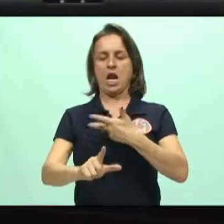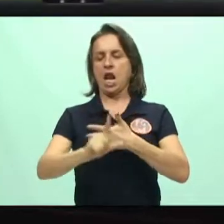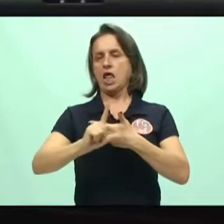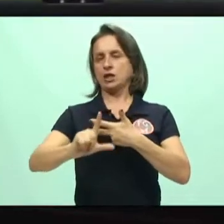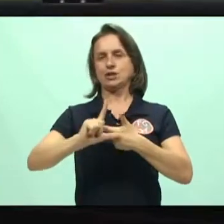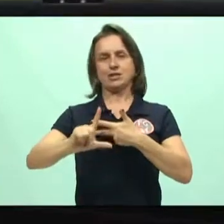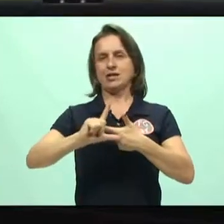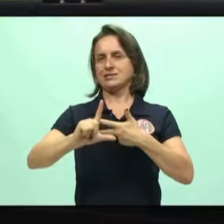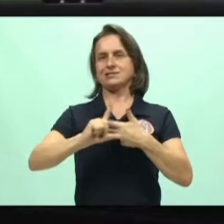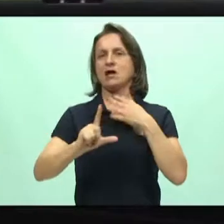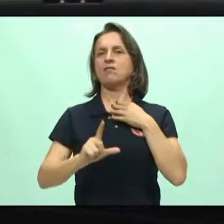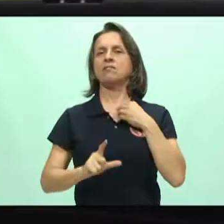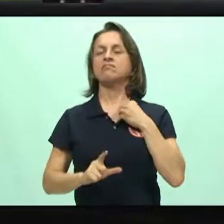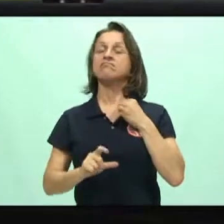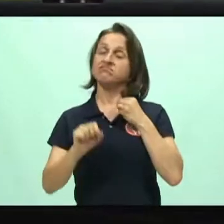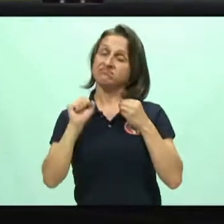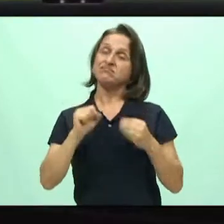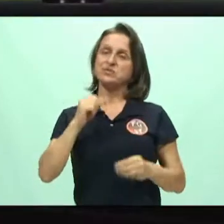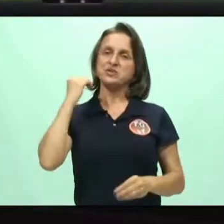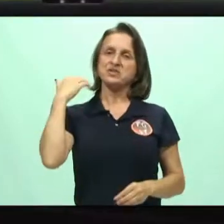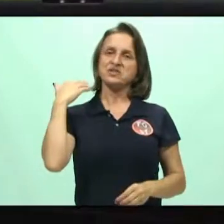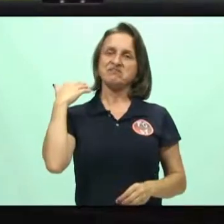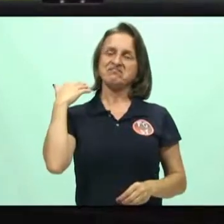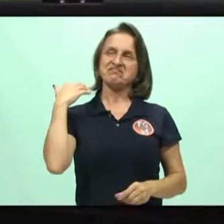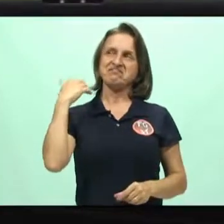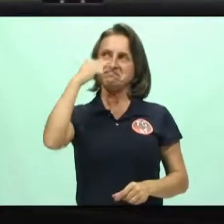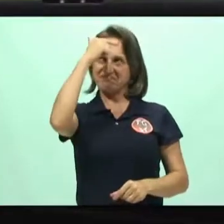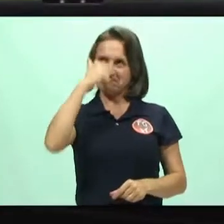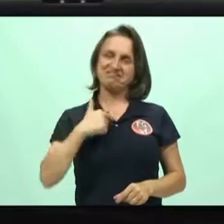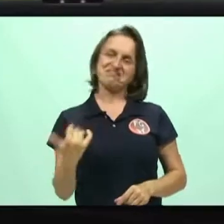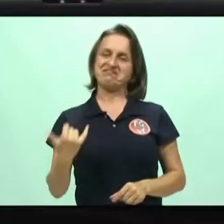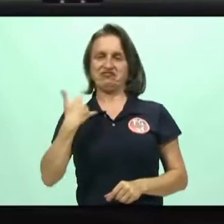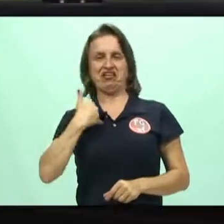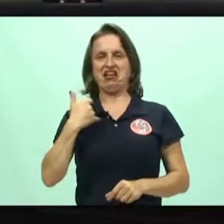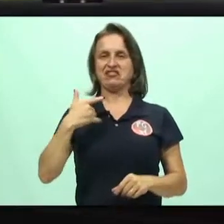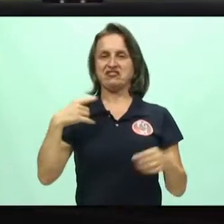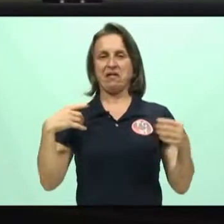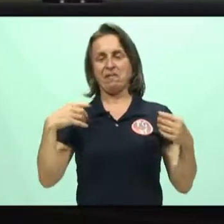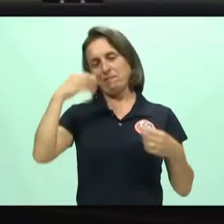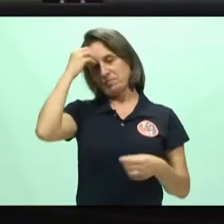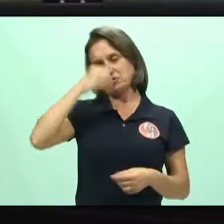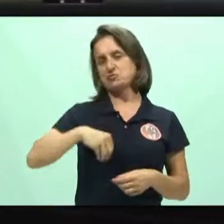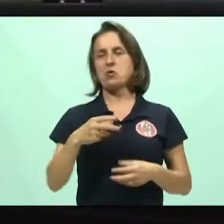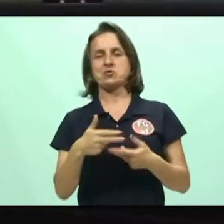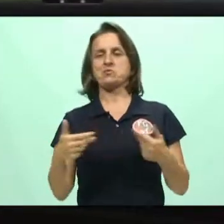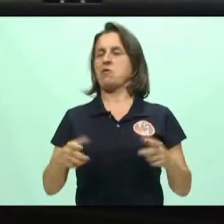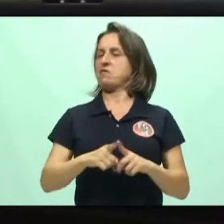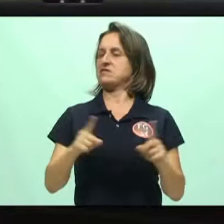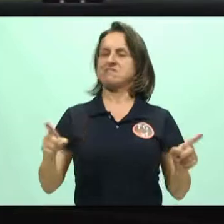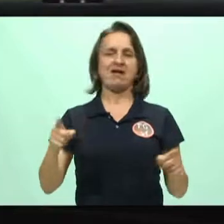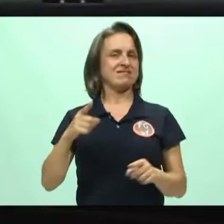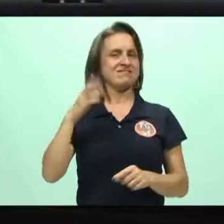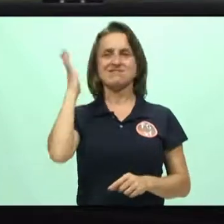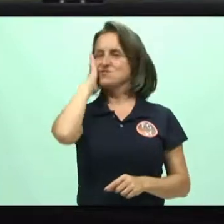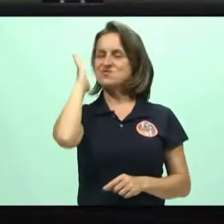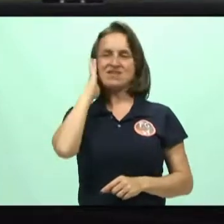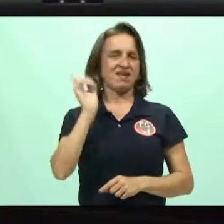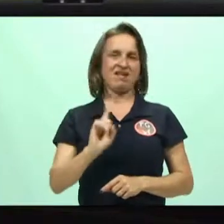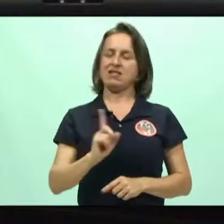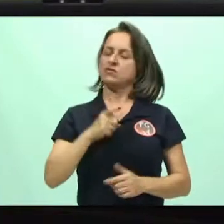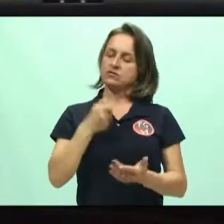pode ser chamado de malandro sim e nós vamos muito além Mas isso é uma missão que Deus nos deu e nós vamos continuar trabalhando